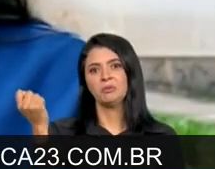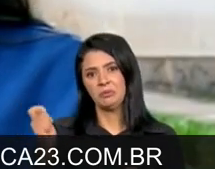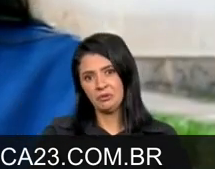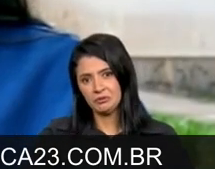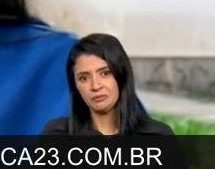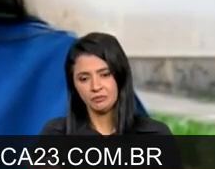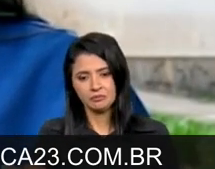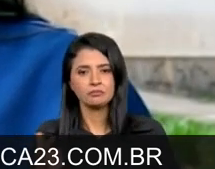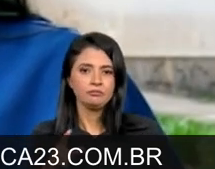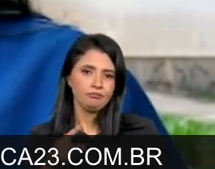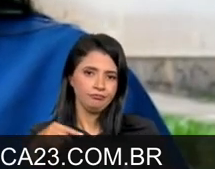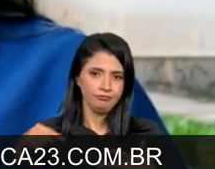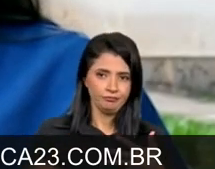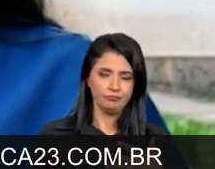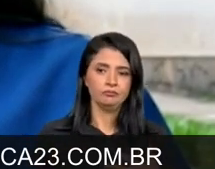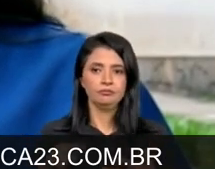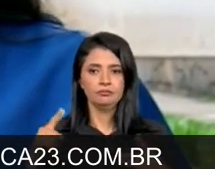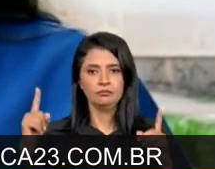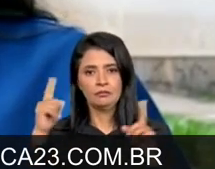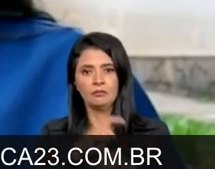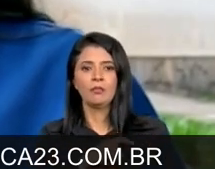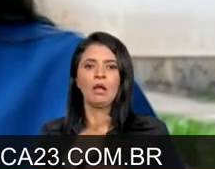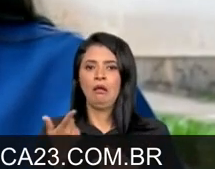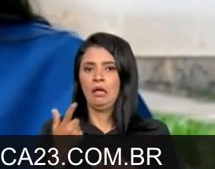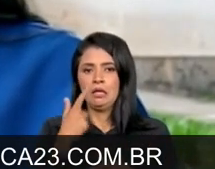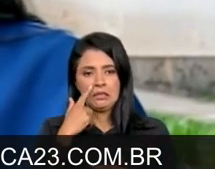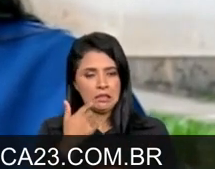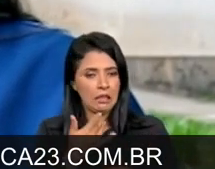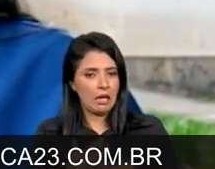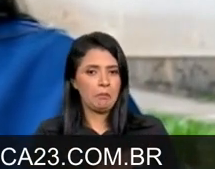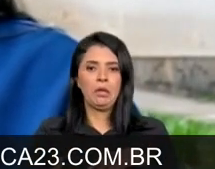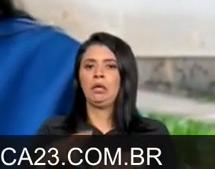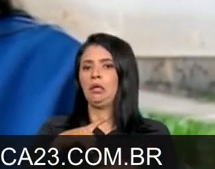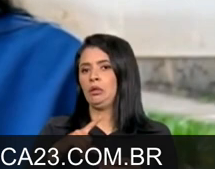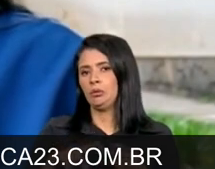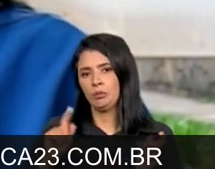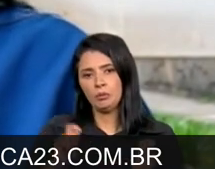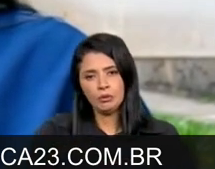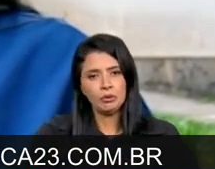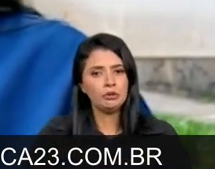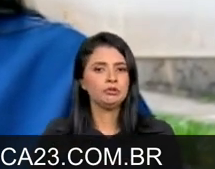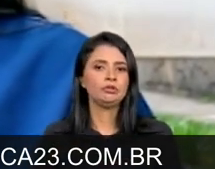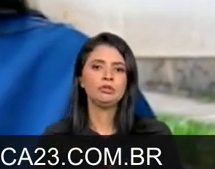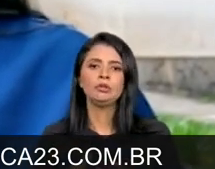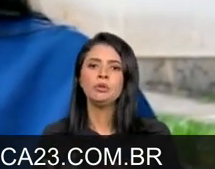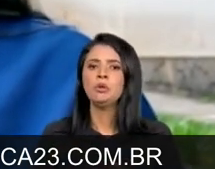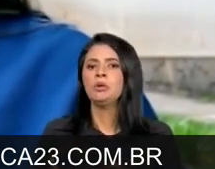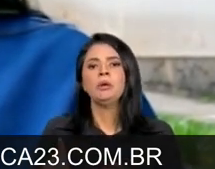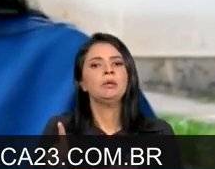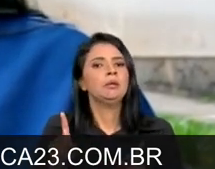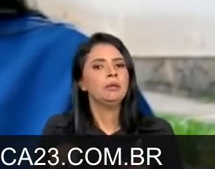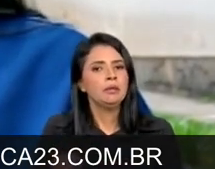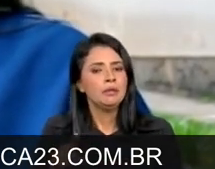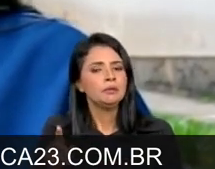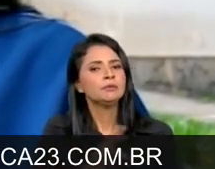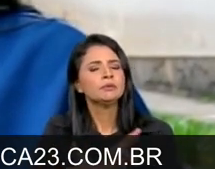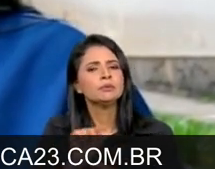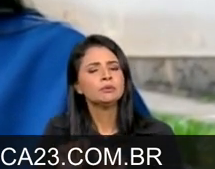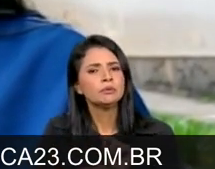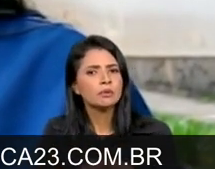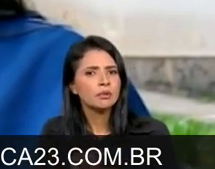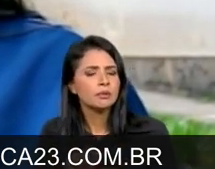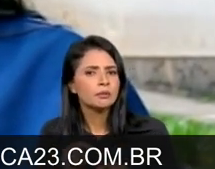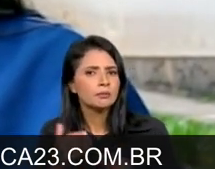As complicações de sangramento, as complicações hemorrágicas e as complicações relacionadas